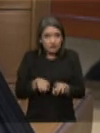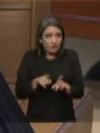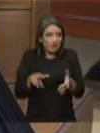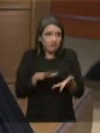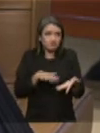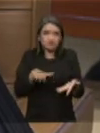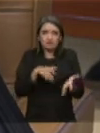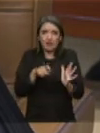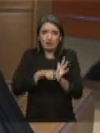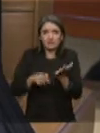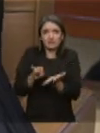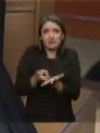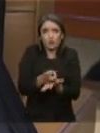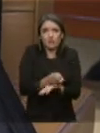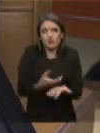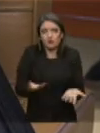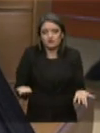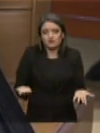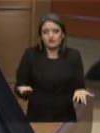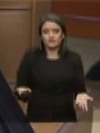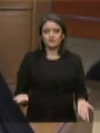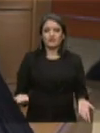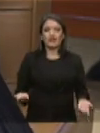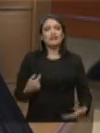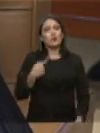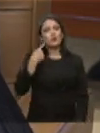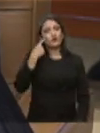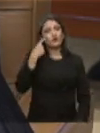até interessante, quando vejo o debate,